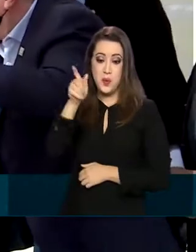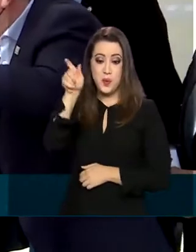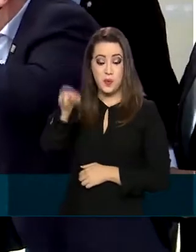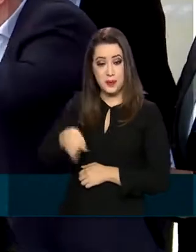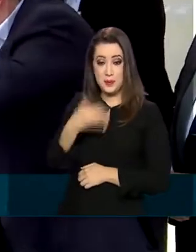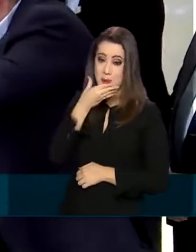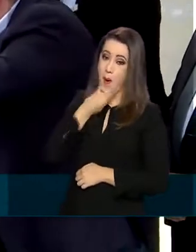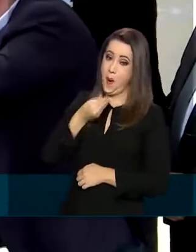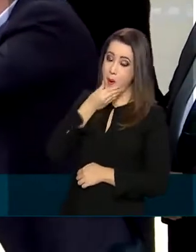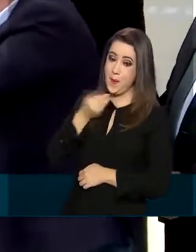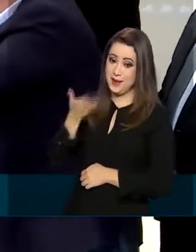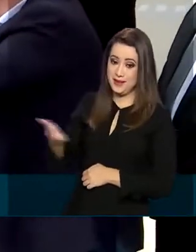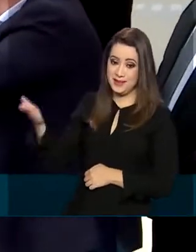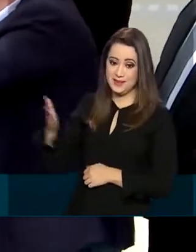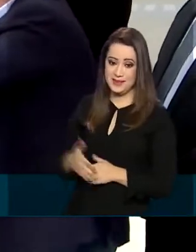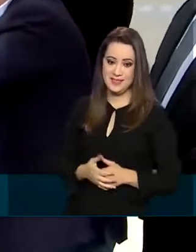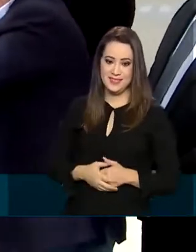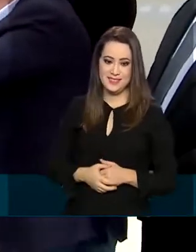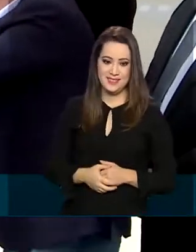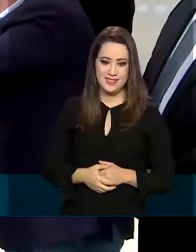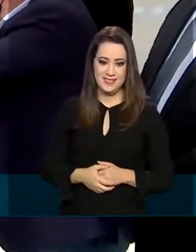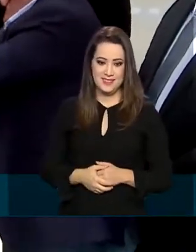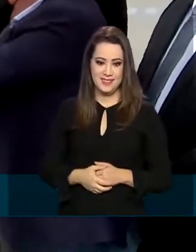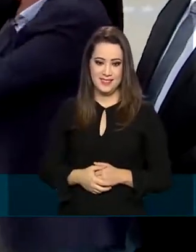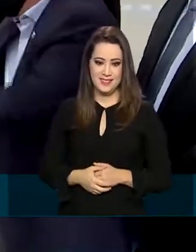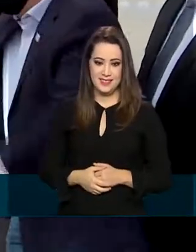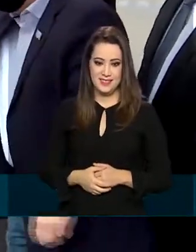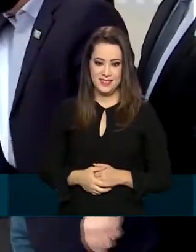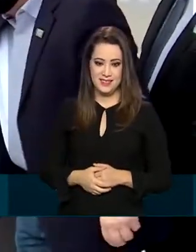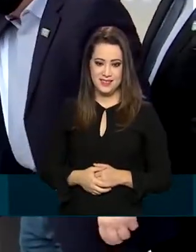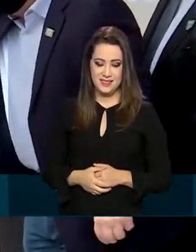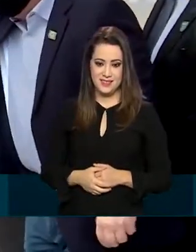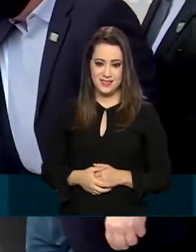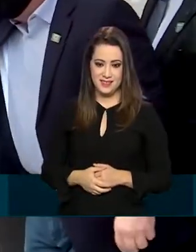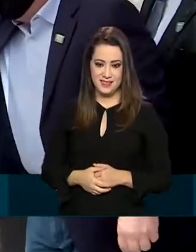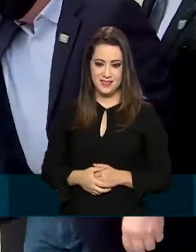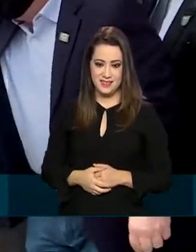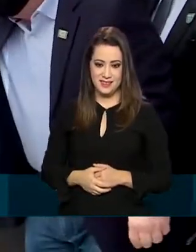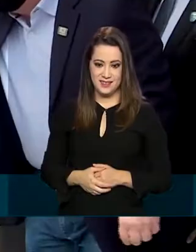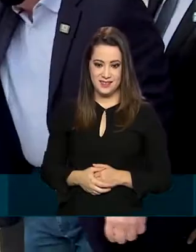futuros moradores. Das mãos do vice-governador, senhor Adolfo Vieira Júnior.